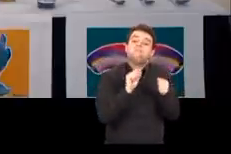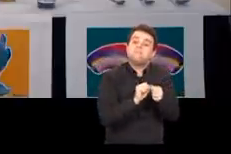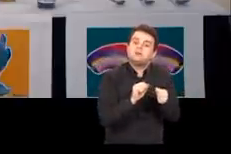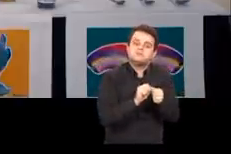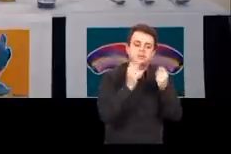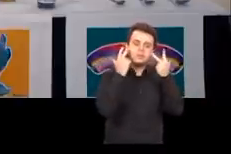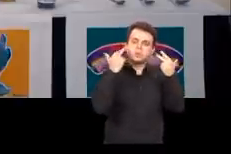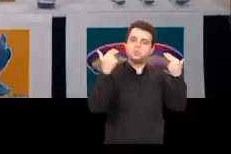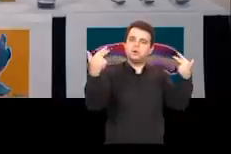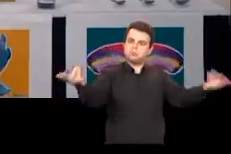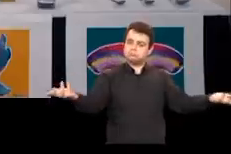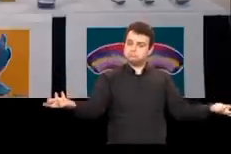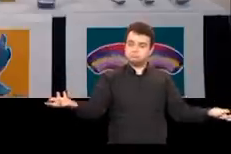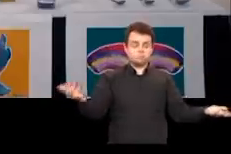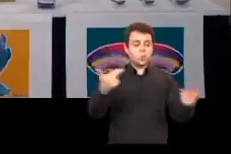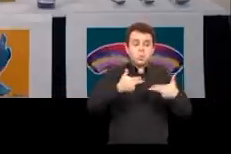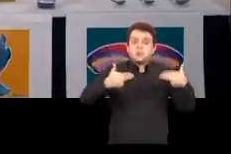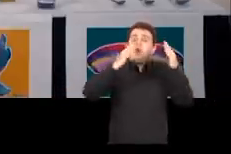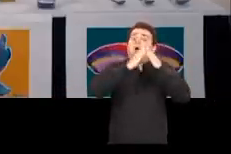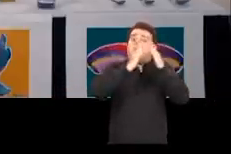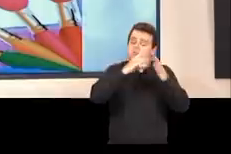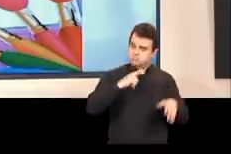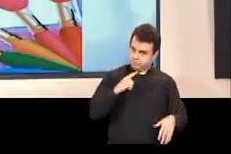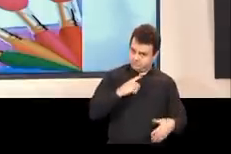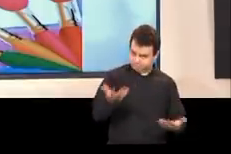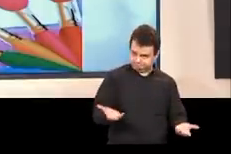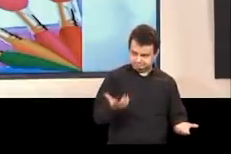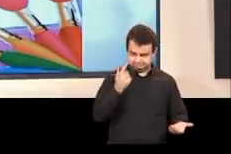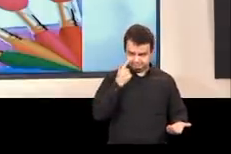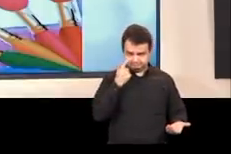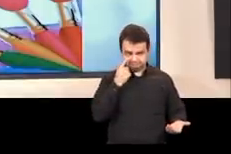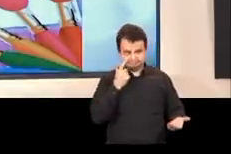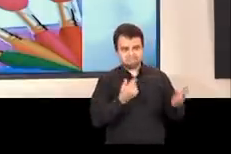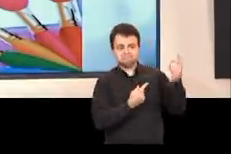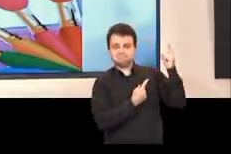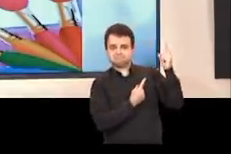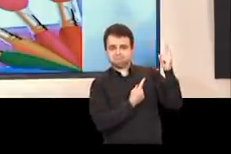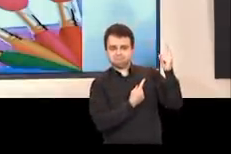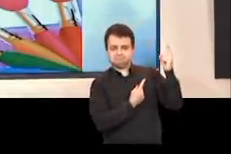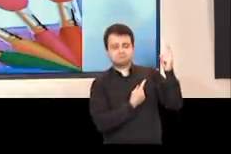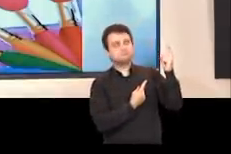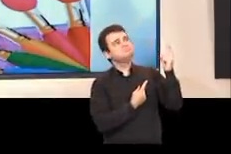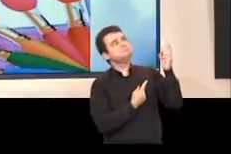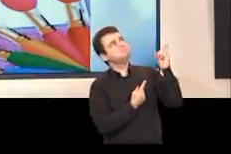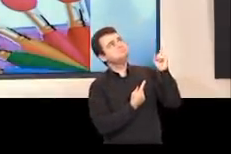de ingredientes que nós temos em casa, como cola branca,